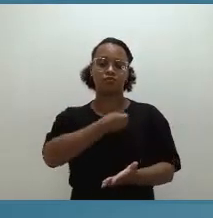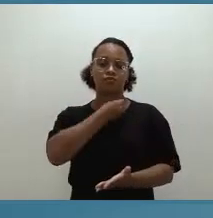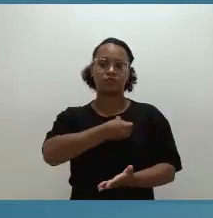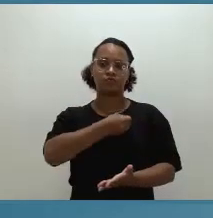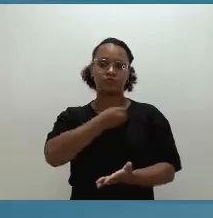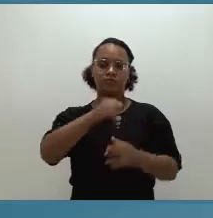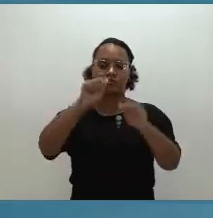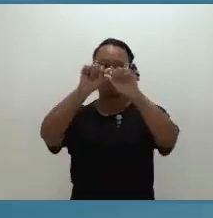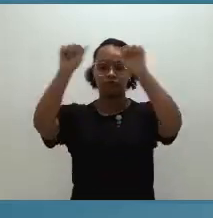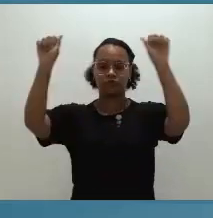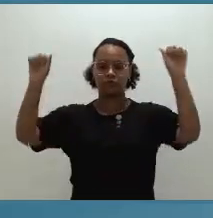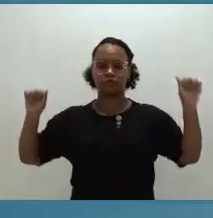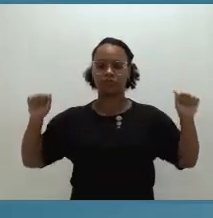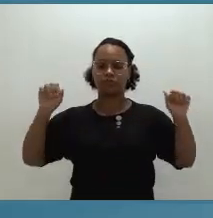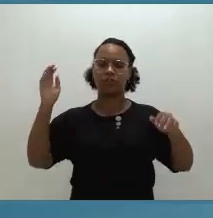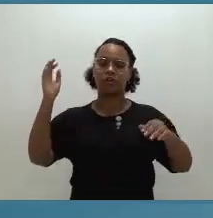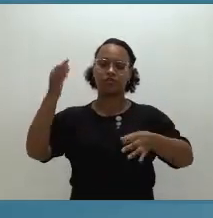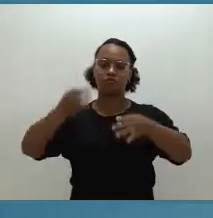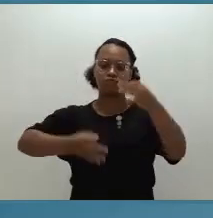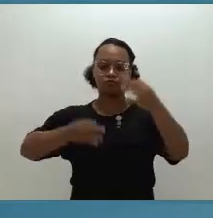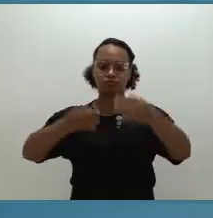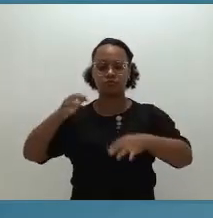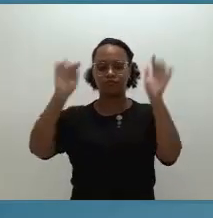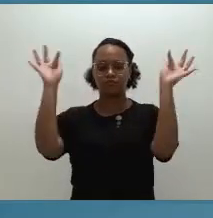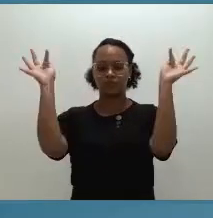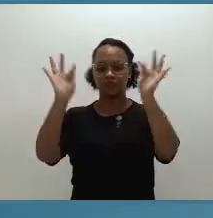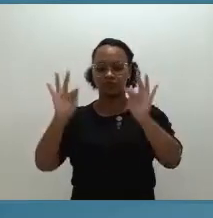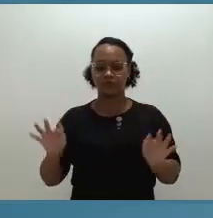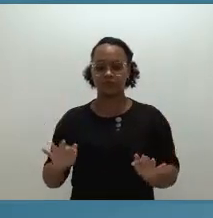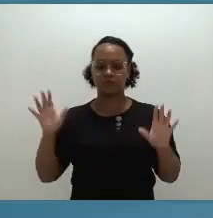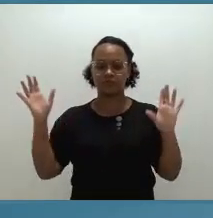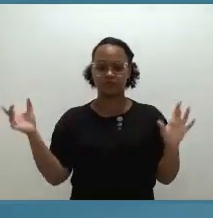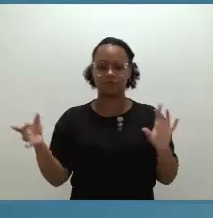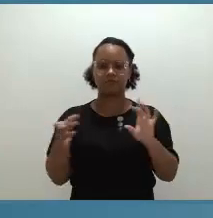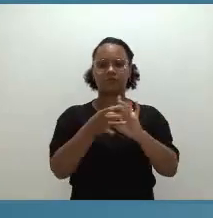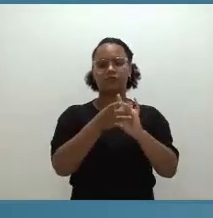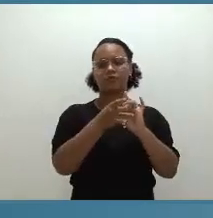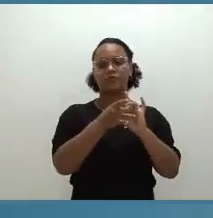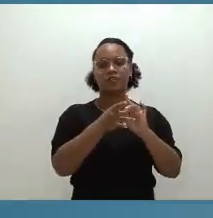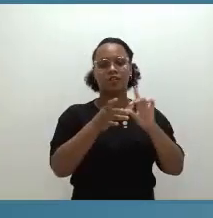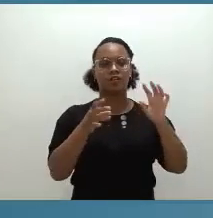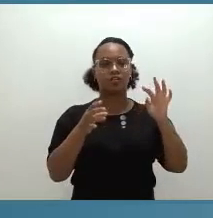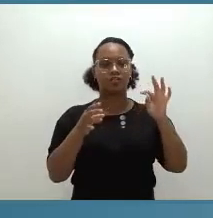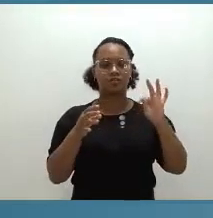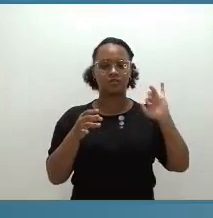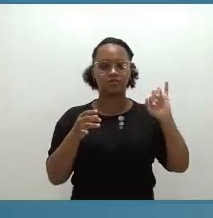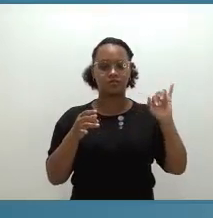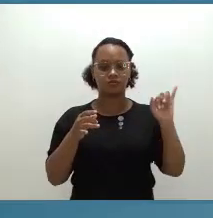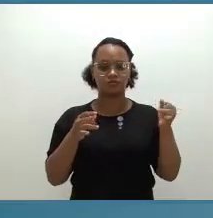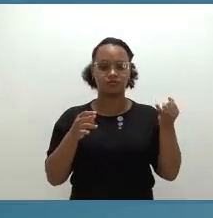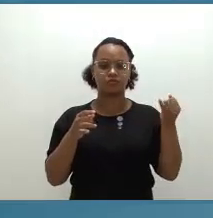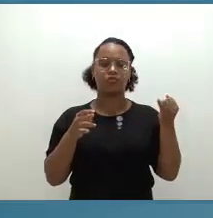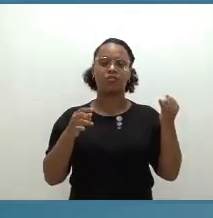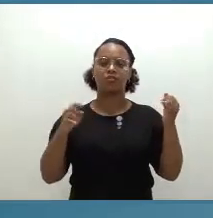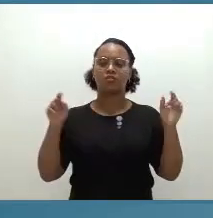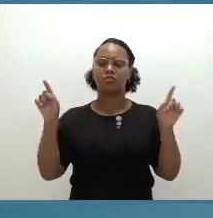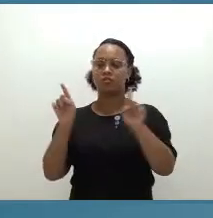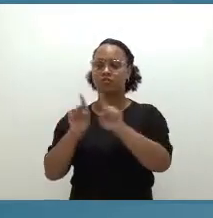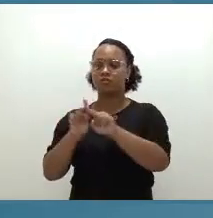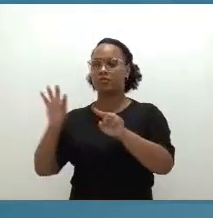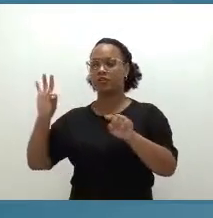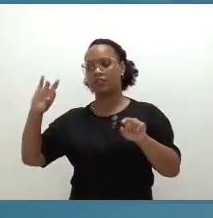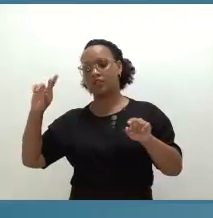Justiça fica muito feliz por essa parceria sempre existente, Tribunal de Justiça e Tribunal Regional